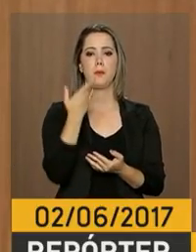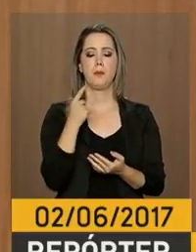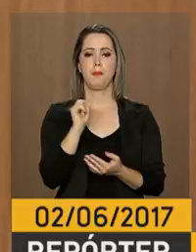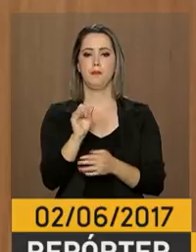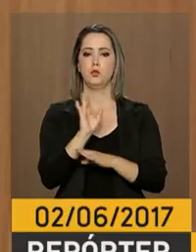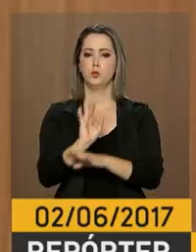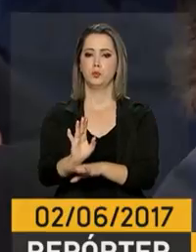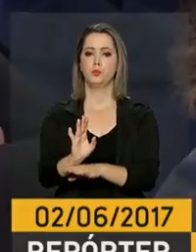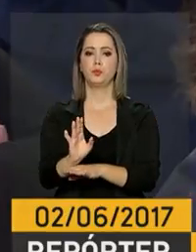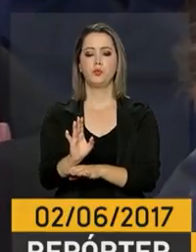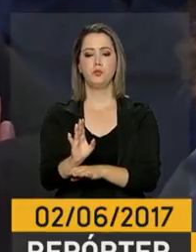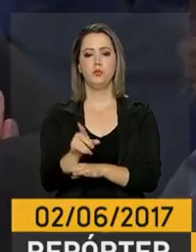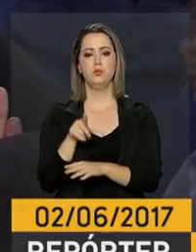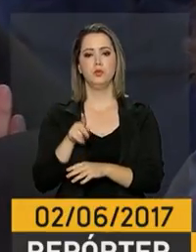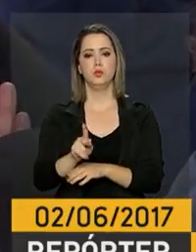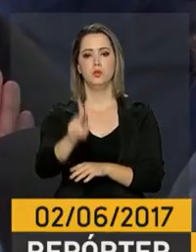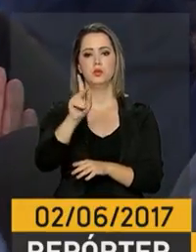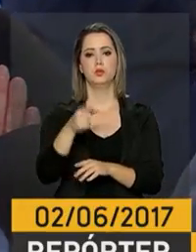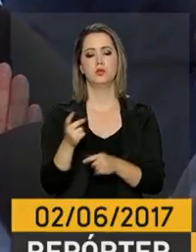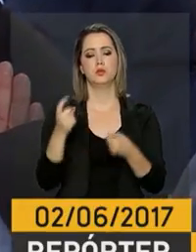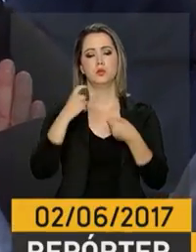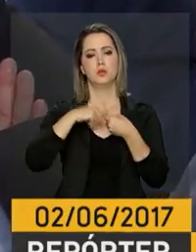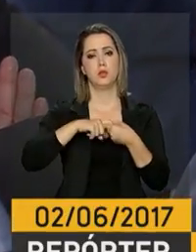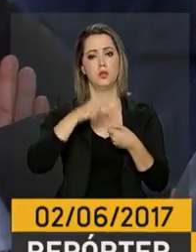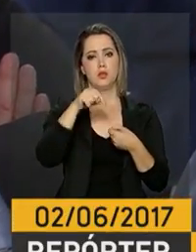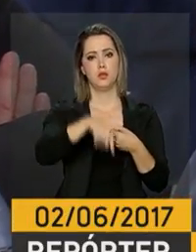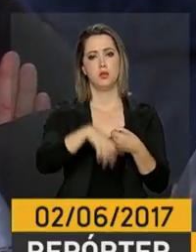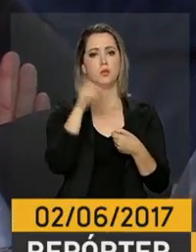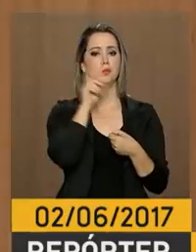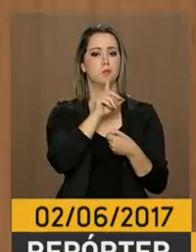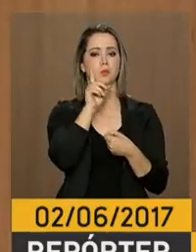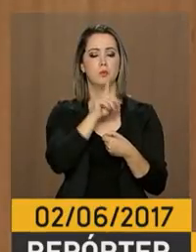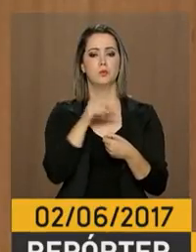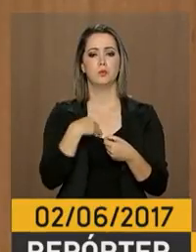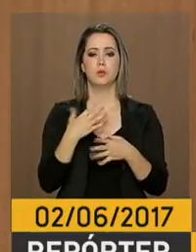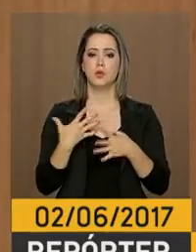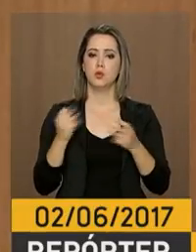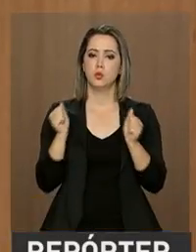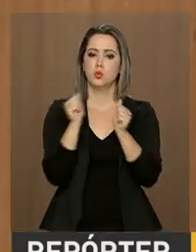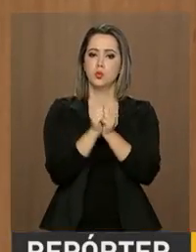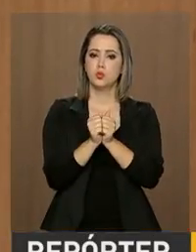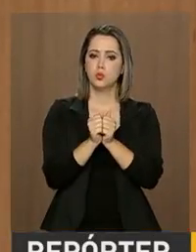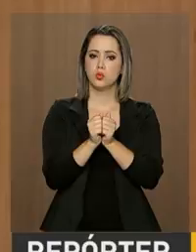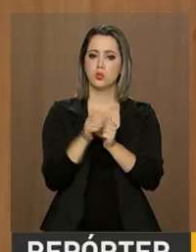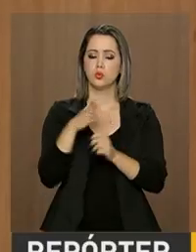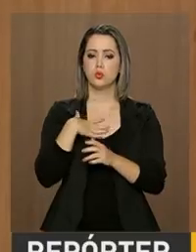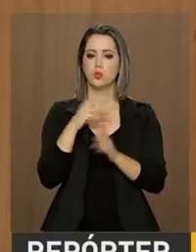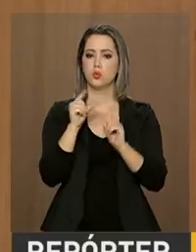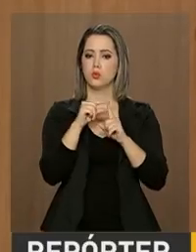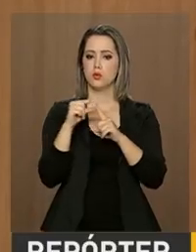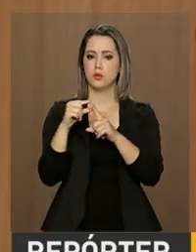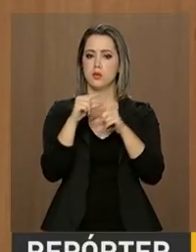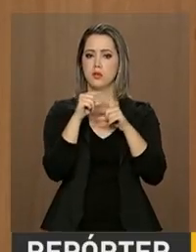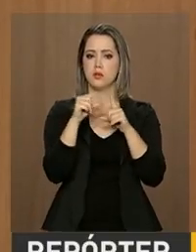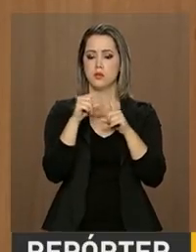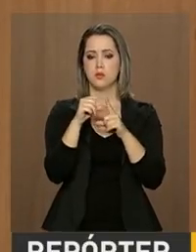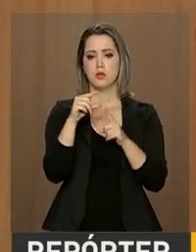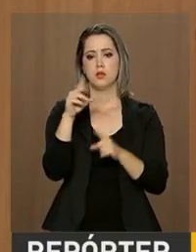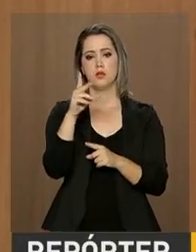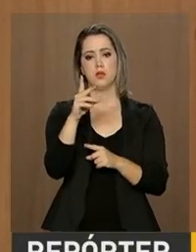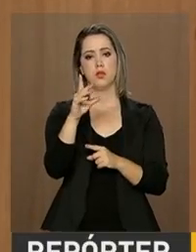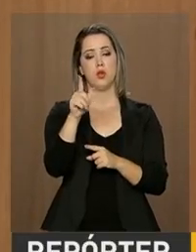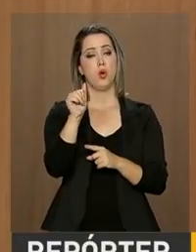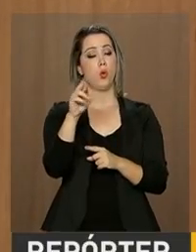colaborar sempre voltam aos estados unidos carrego comigo as palavras do poeta gonçalves